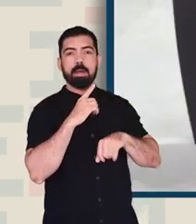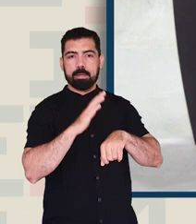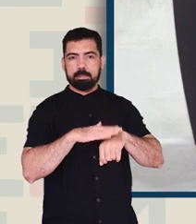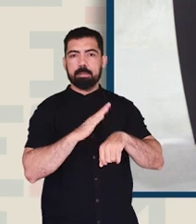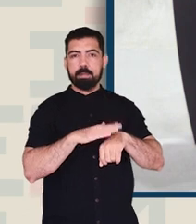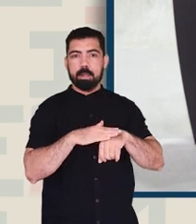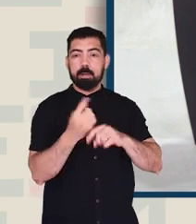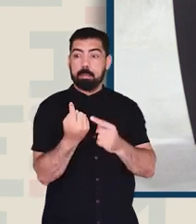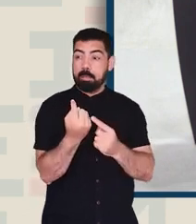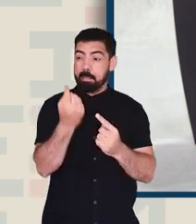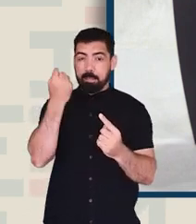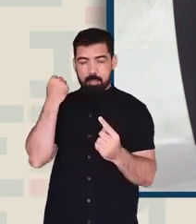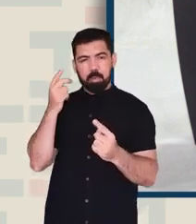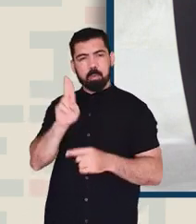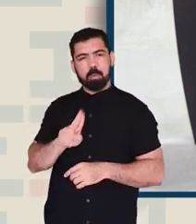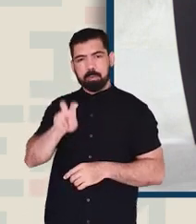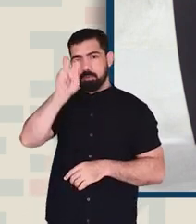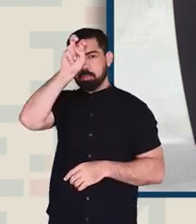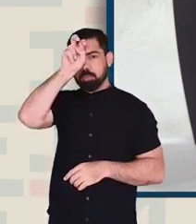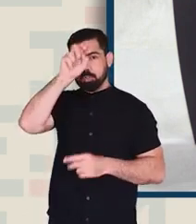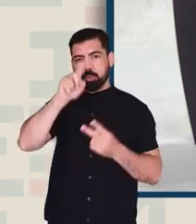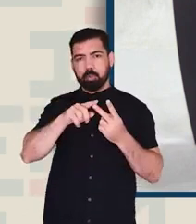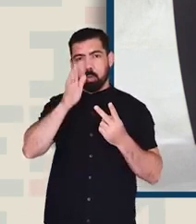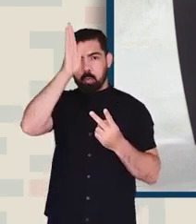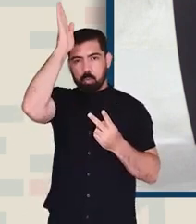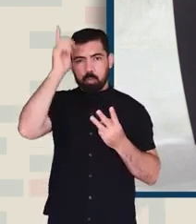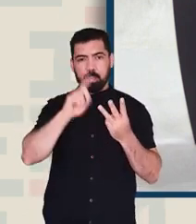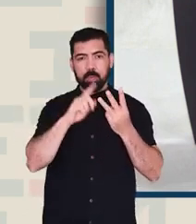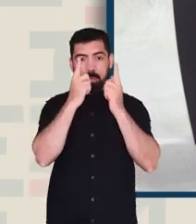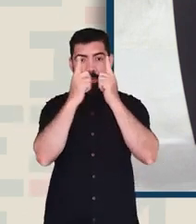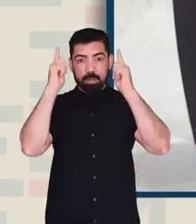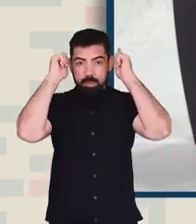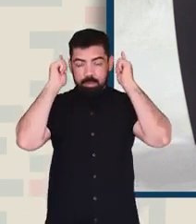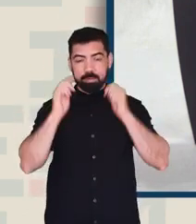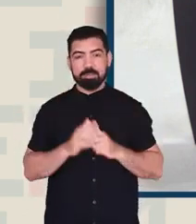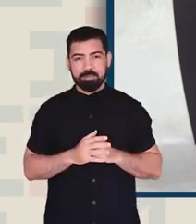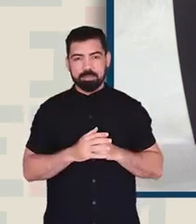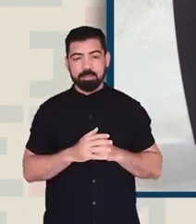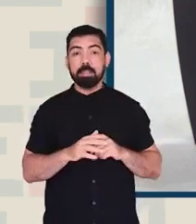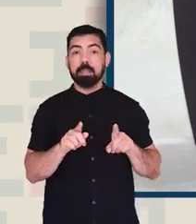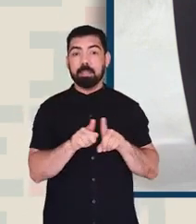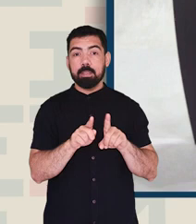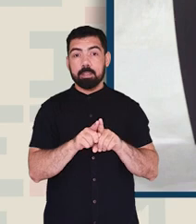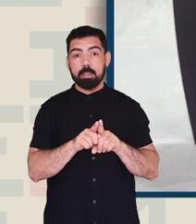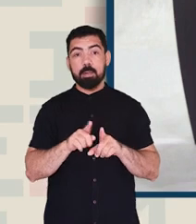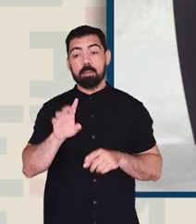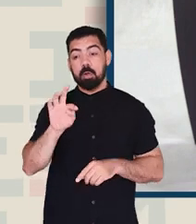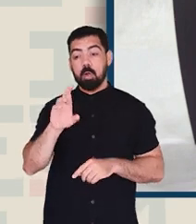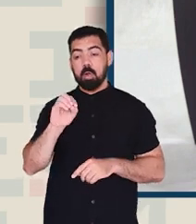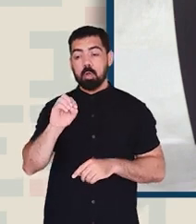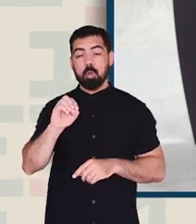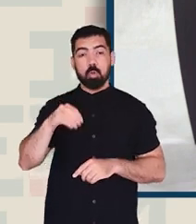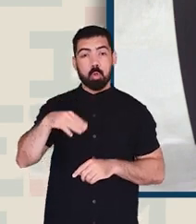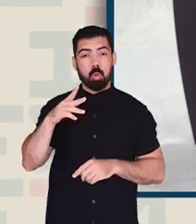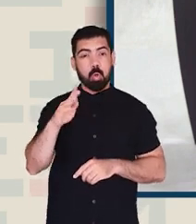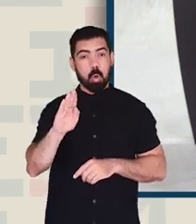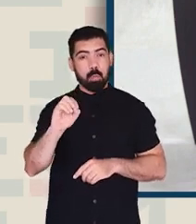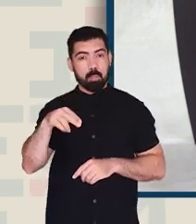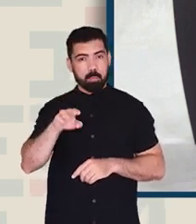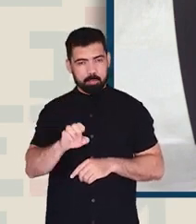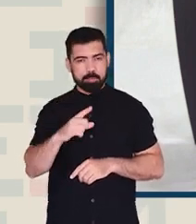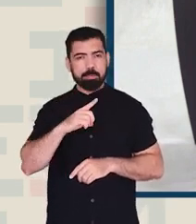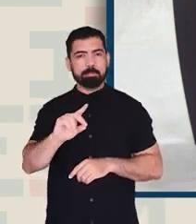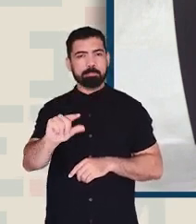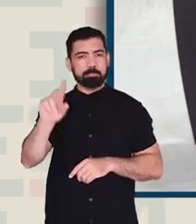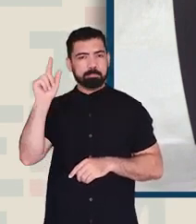antiguidade, sendo utilizados pelos egípcios, pelos romanos, pelos gregos. Os trombones também têm uma história bem antiga, com umas